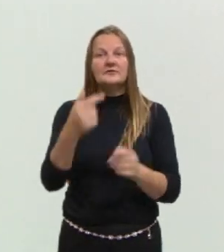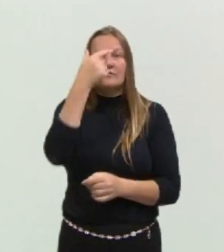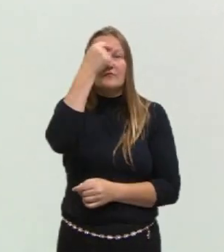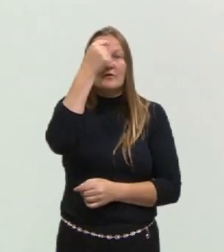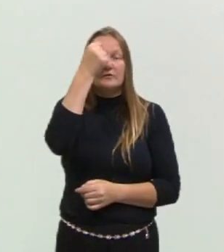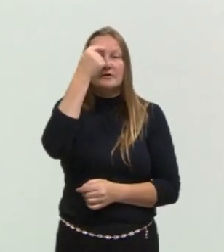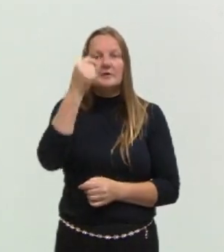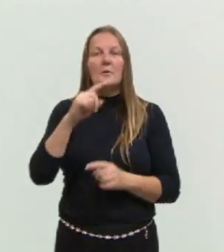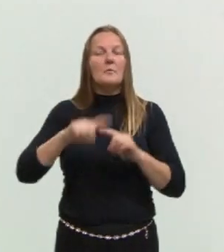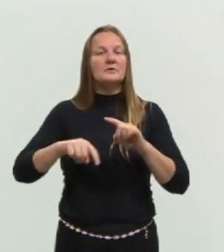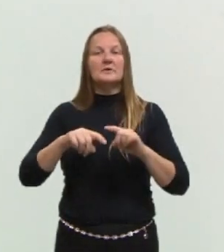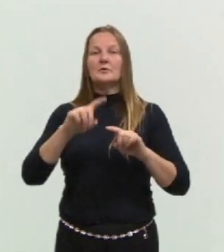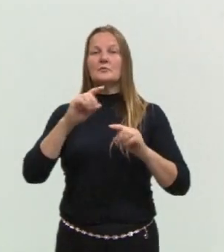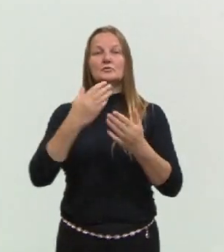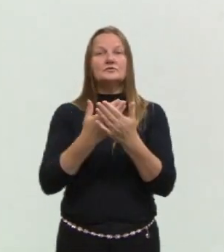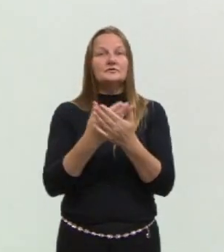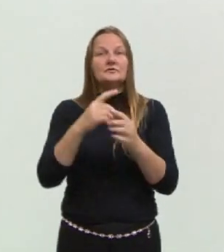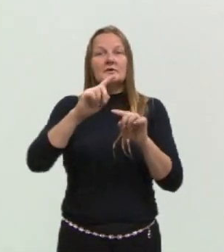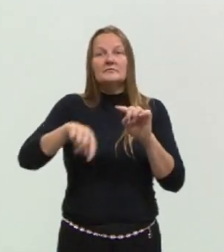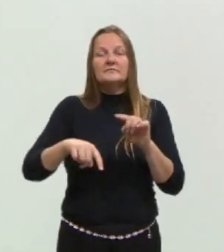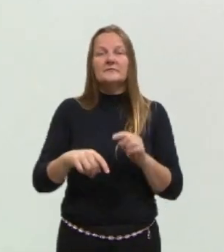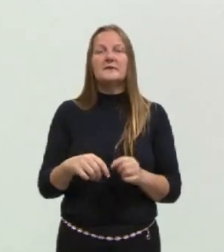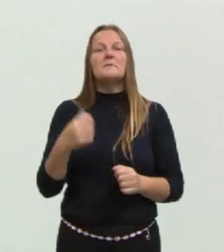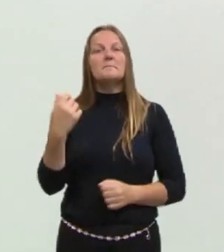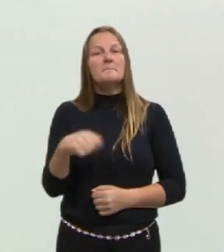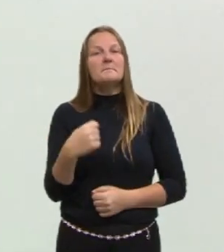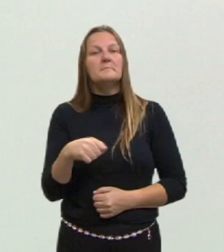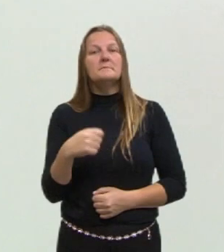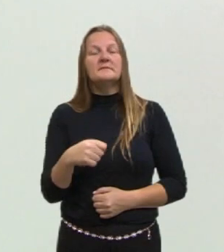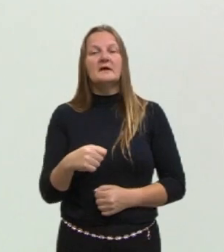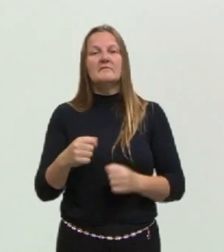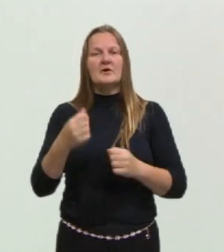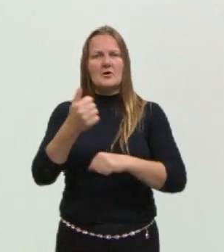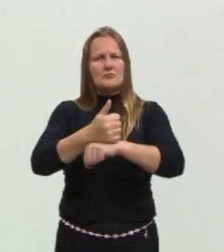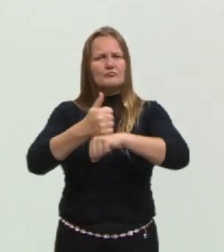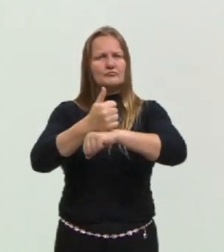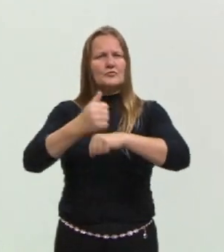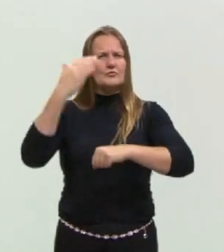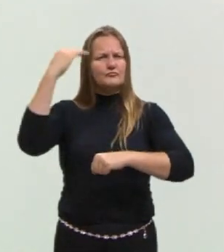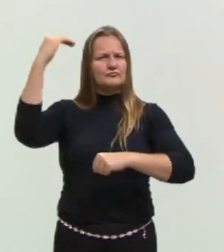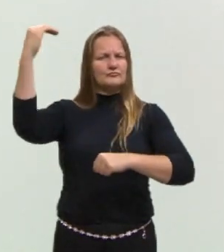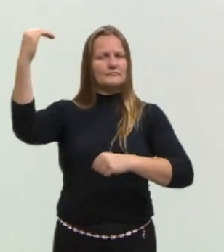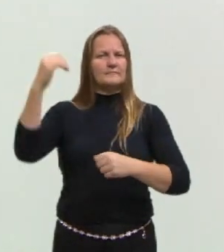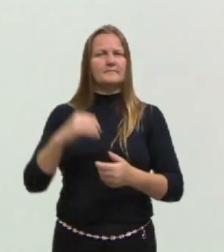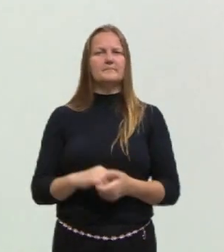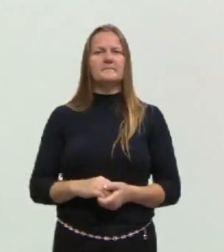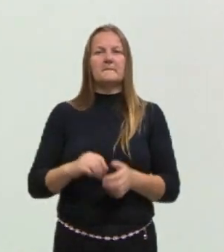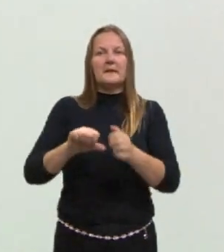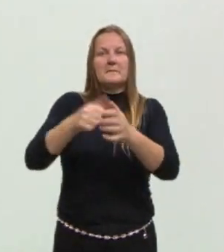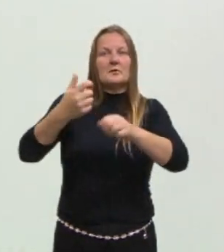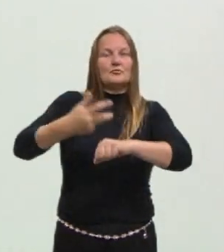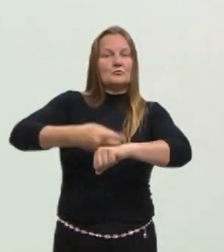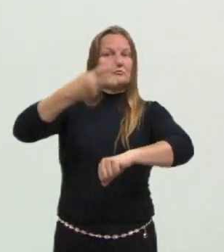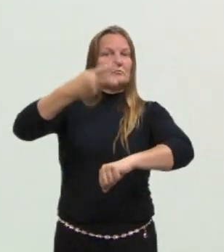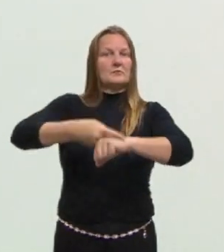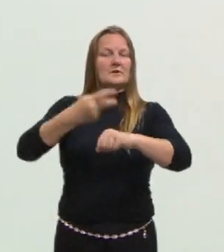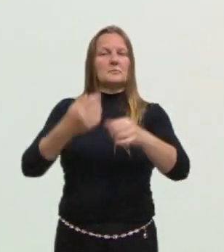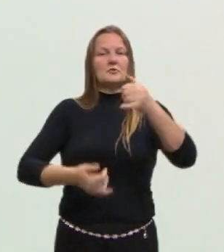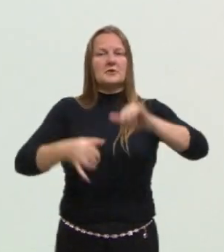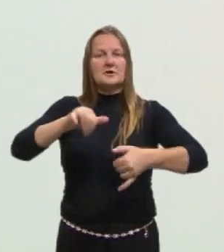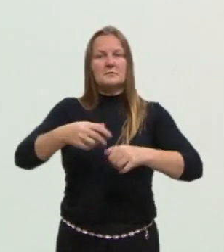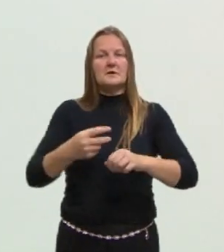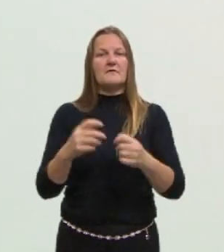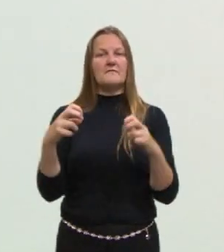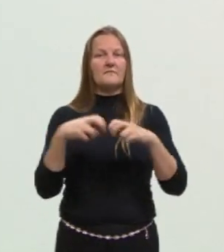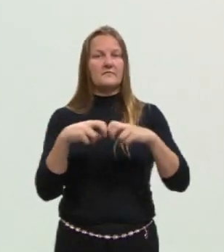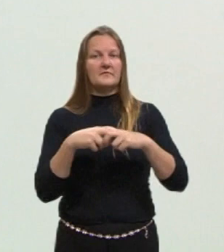Muitas não eram nem permitido que estudassem e elas precisavam, as grandes cientistas, mulheres, as primeiras ganhadoras dos prêmios Nobel de Química e Física,